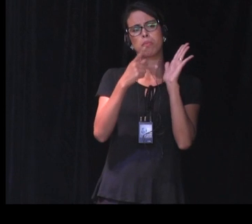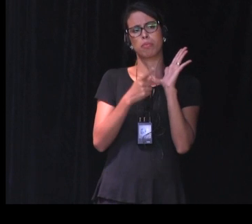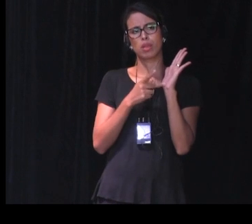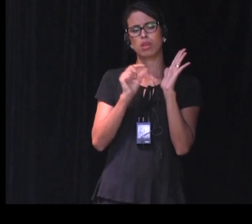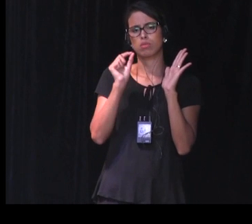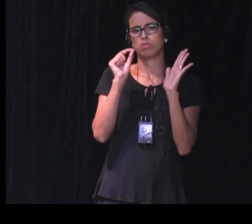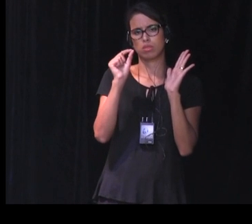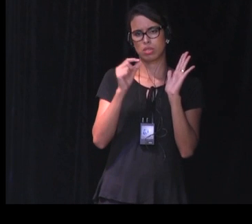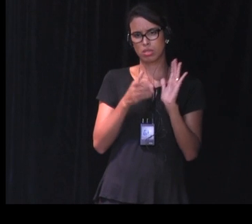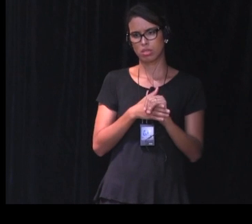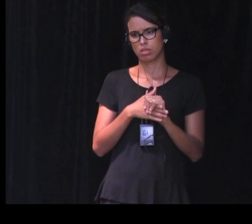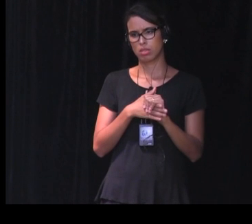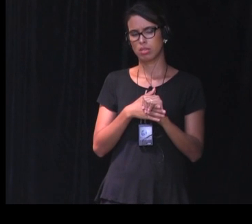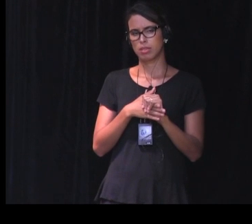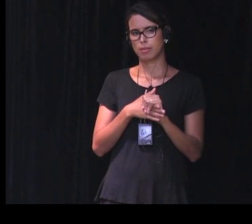mas em planta,